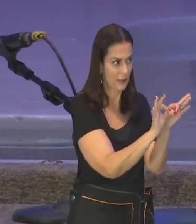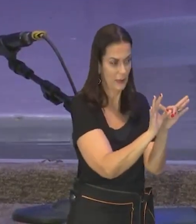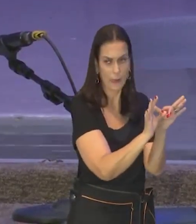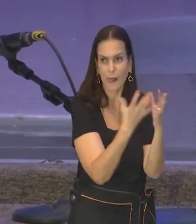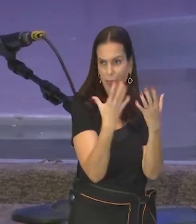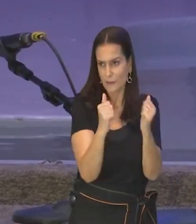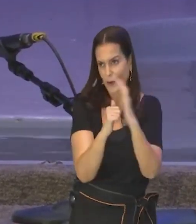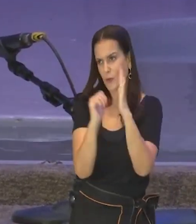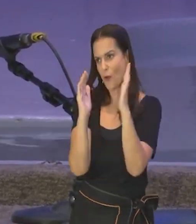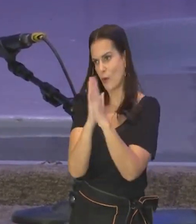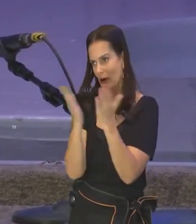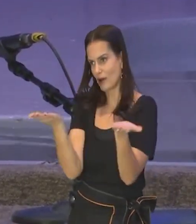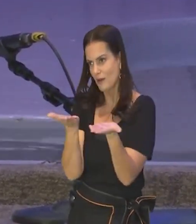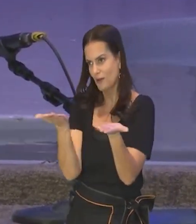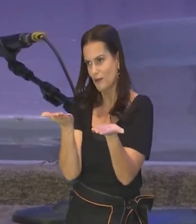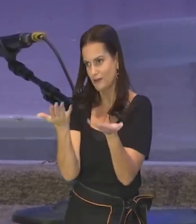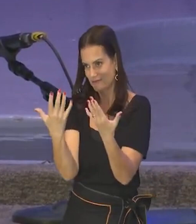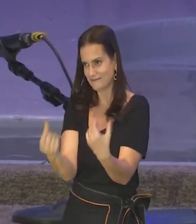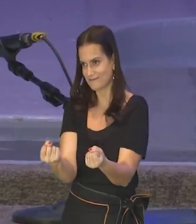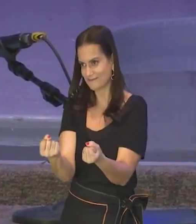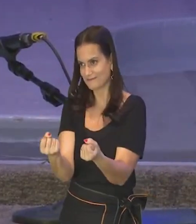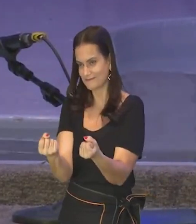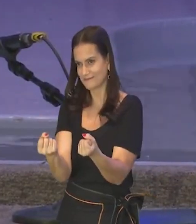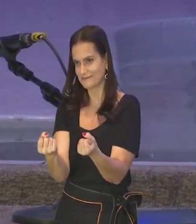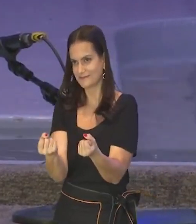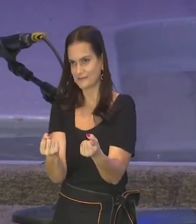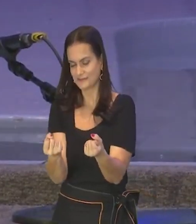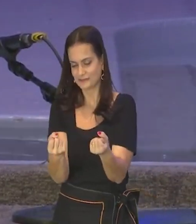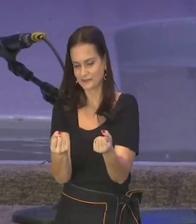os seus olhos nesse momento. Vamos orar ao Senhor.